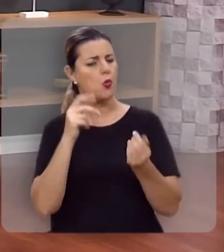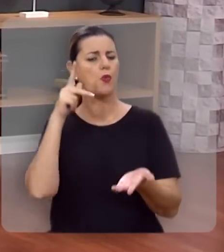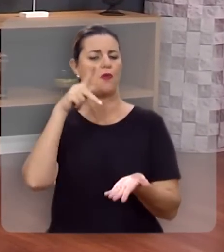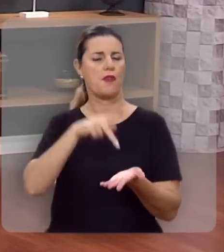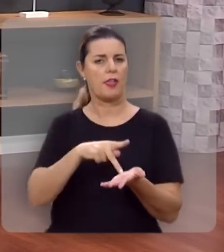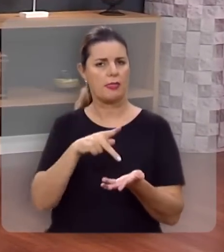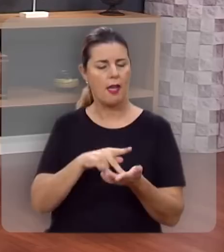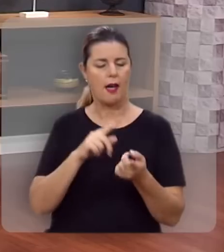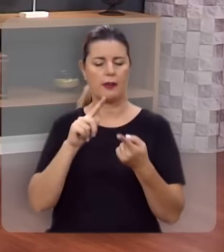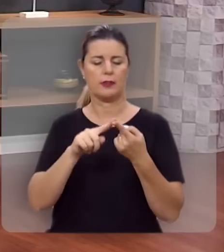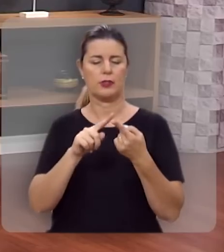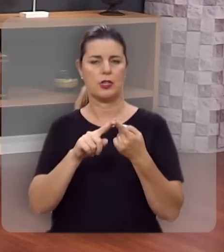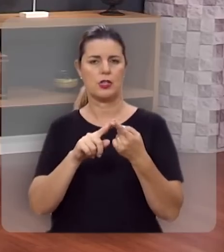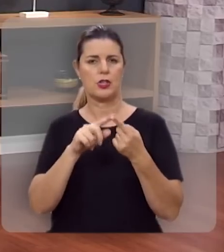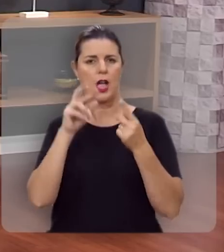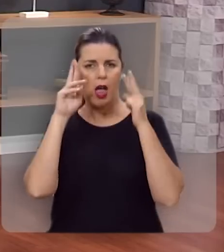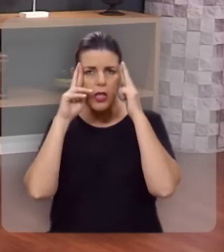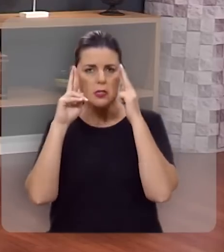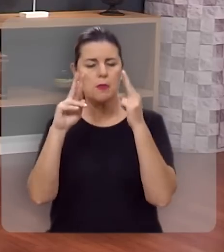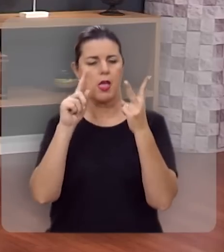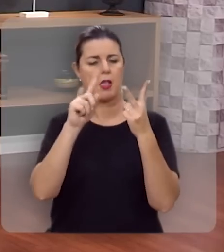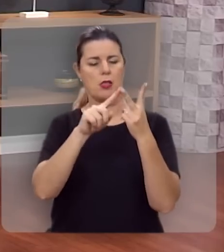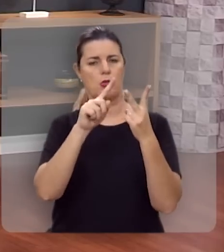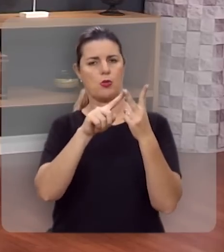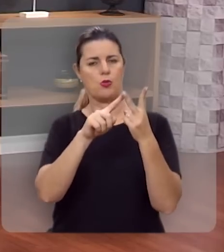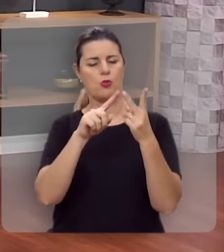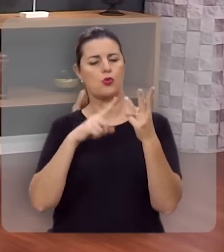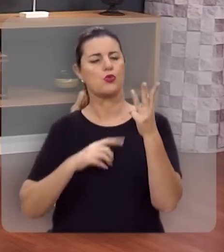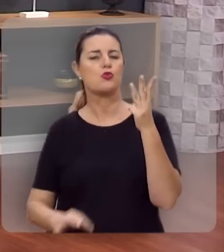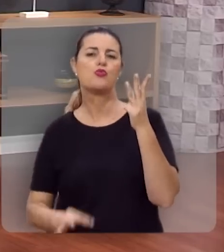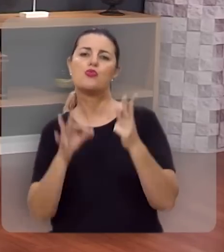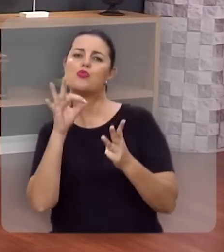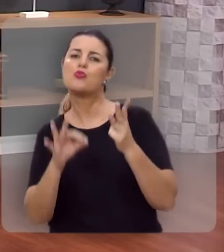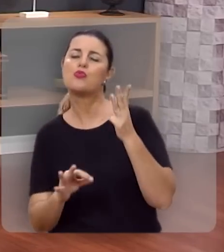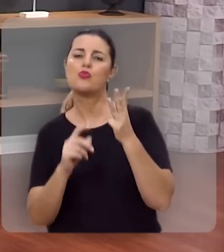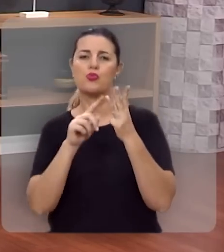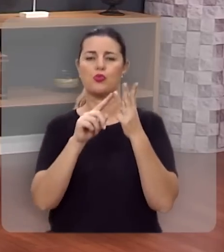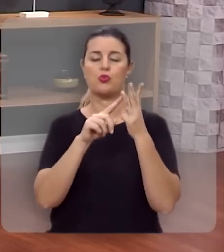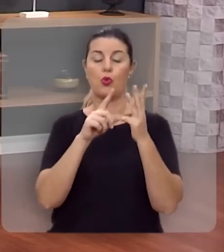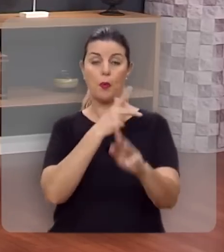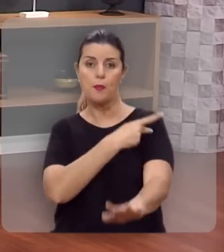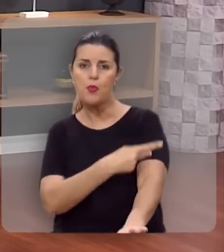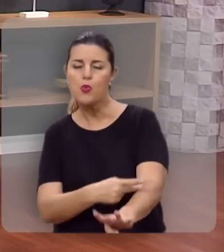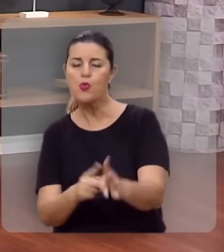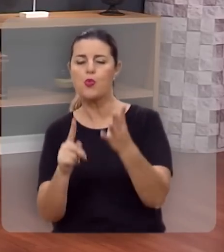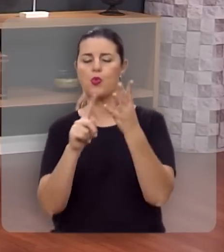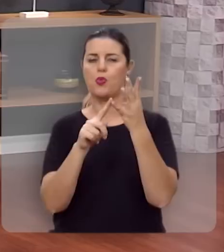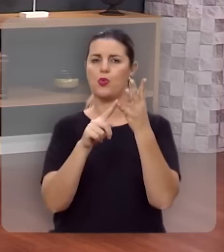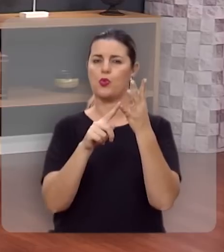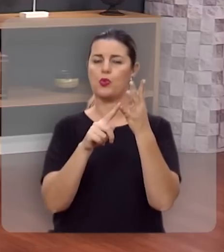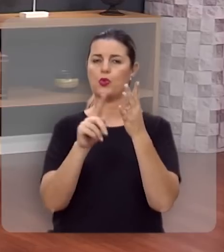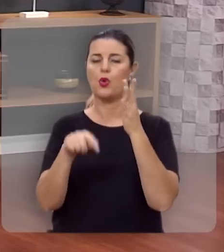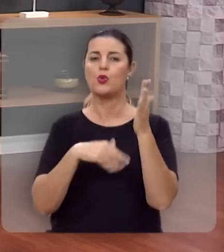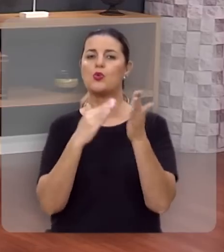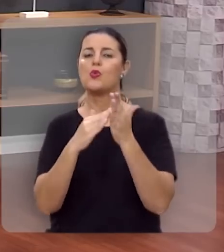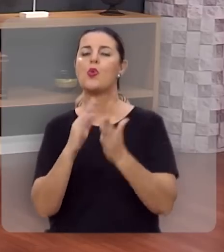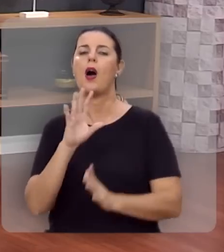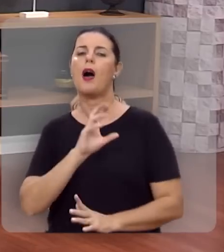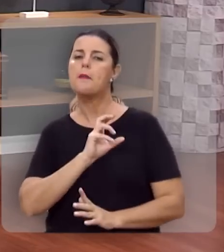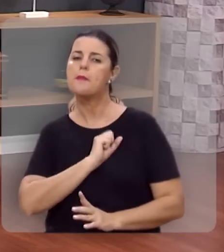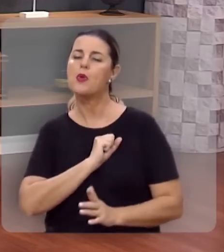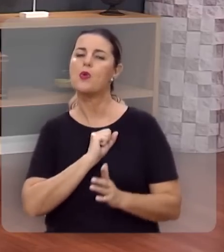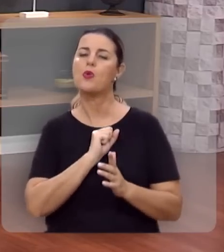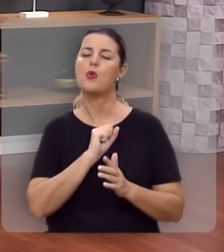que é verdadeiro, tudo que é respeitável, tudo que é justo, tudo que é puro, tudo que é